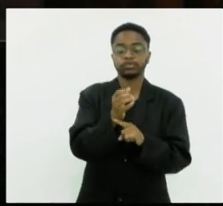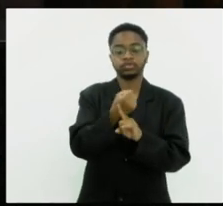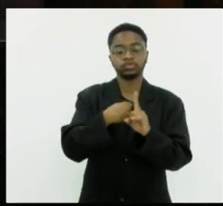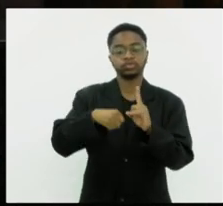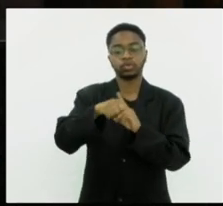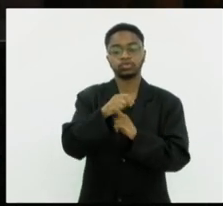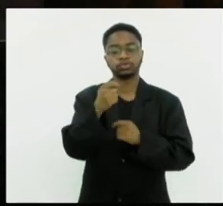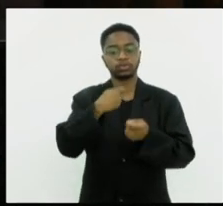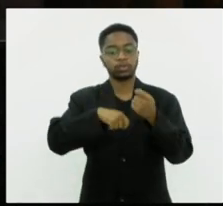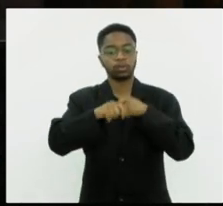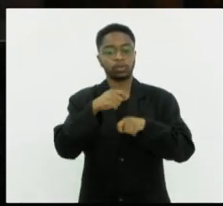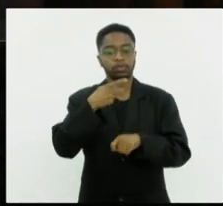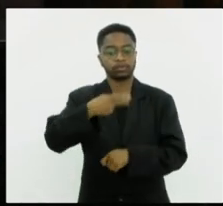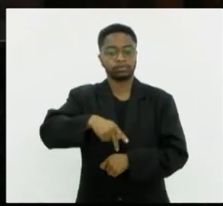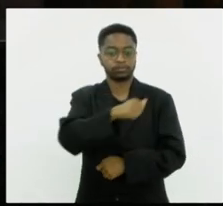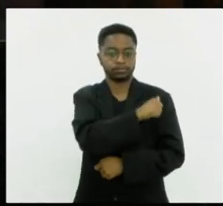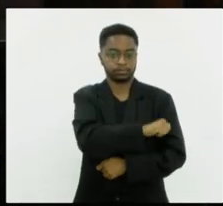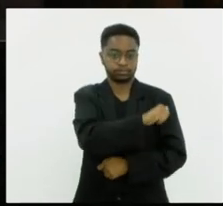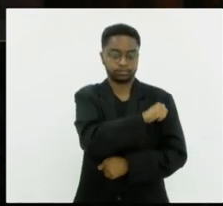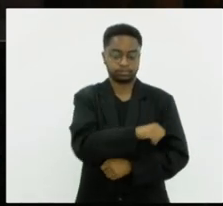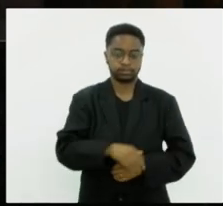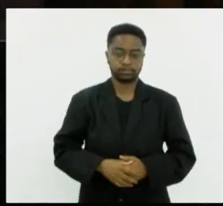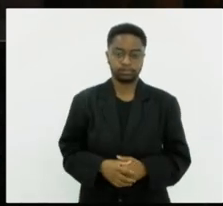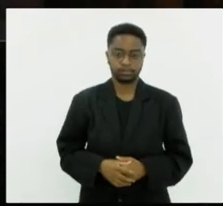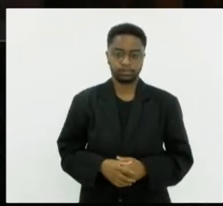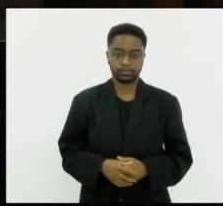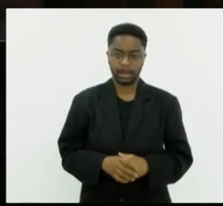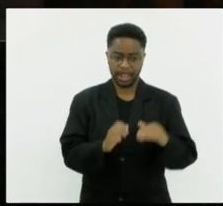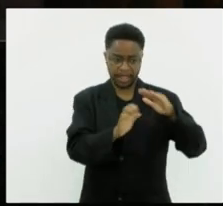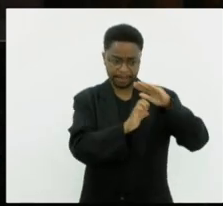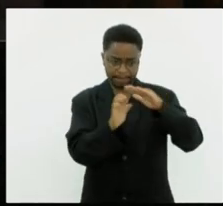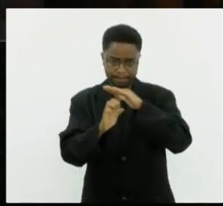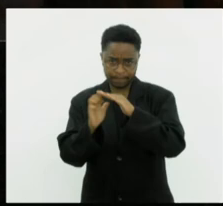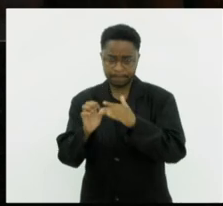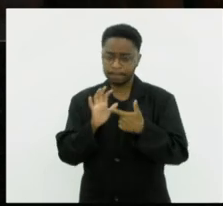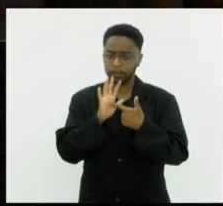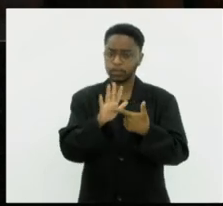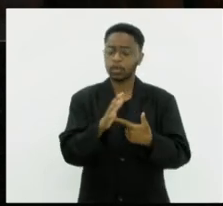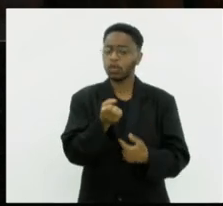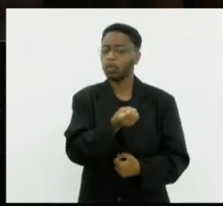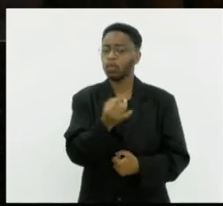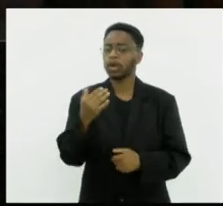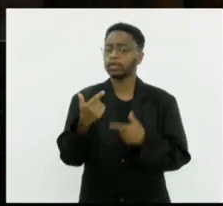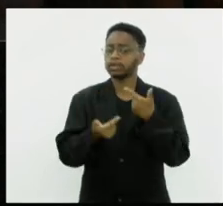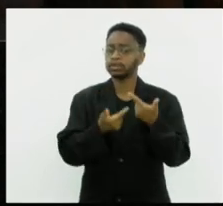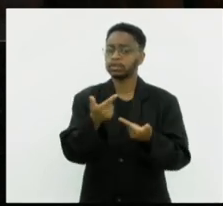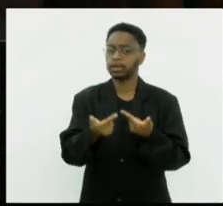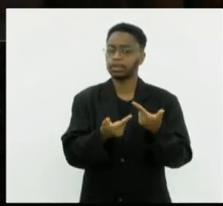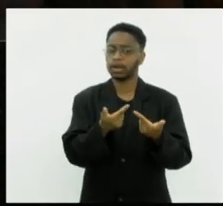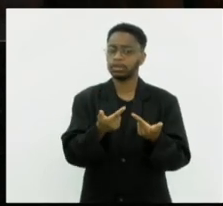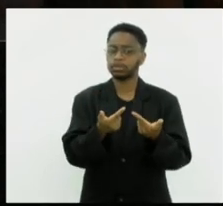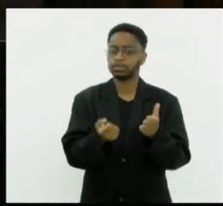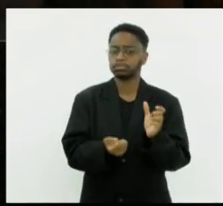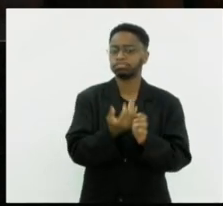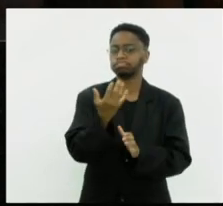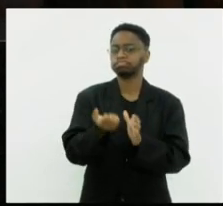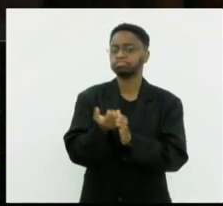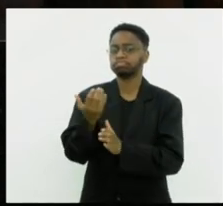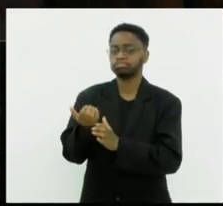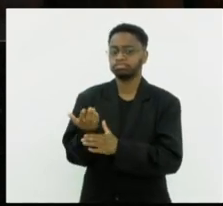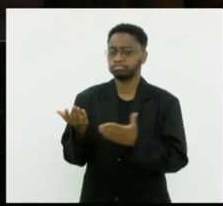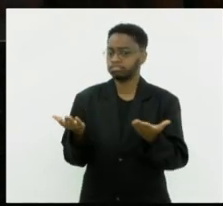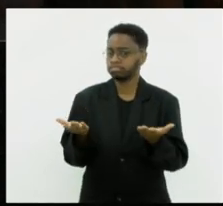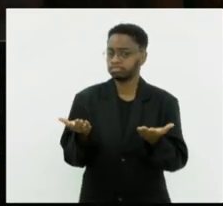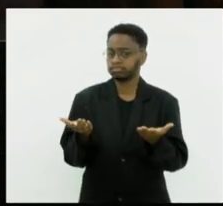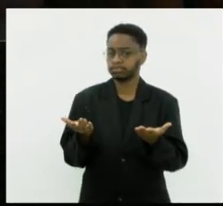socioeconômicos para o estado do Rio de Janeiro? Essas empresas apresentaram quantos empregos serão criados?